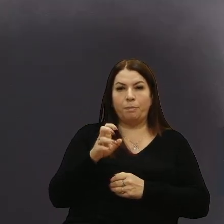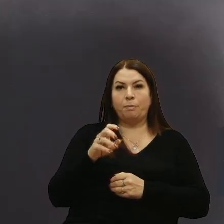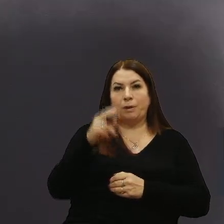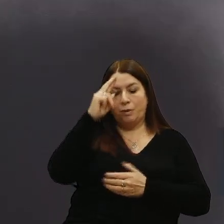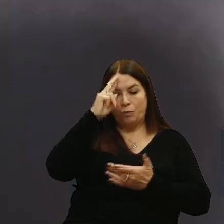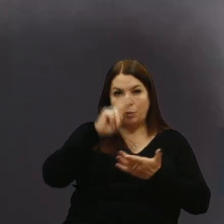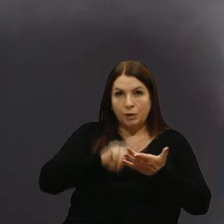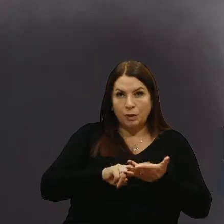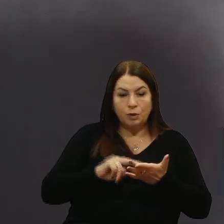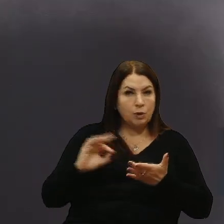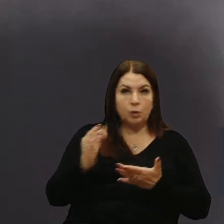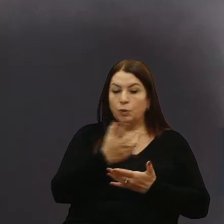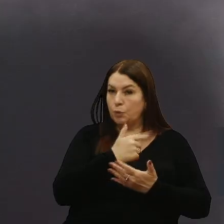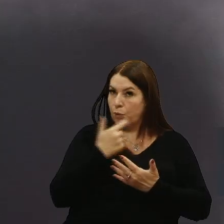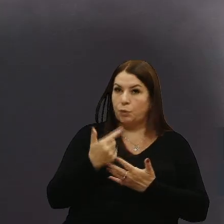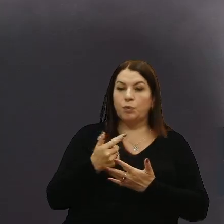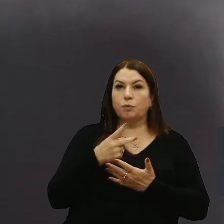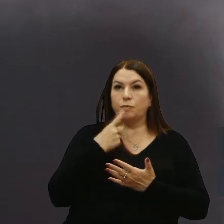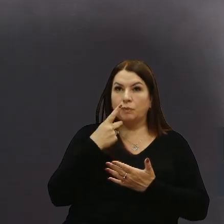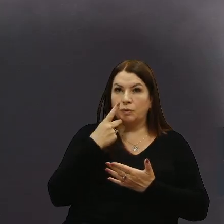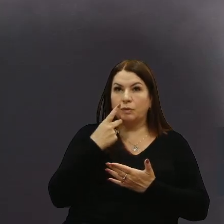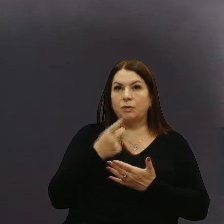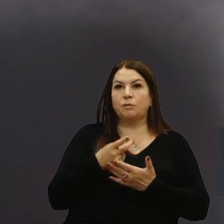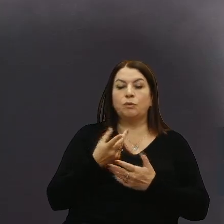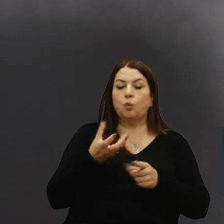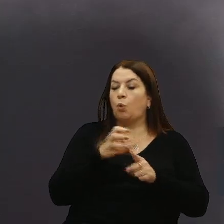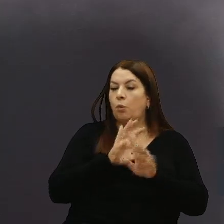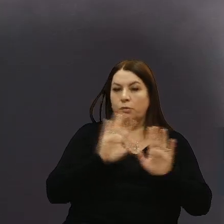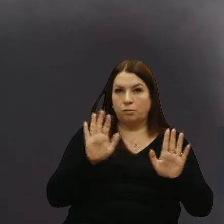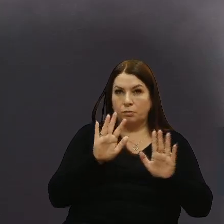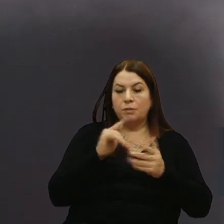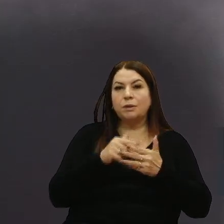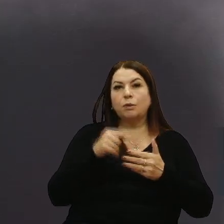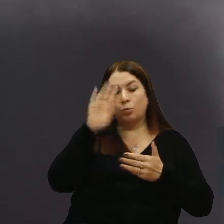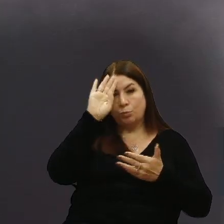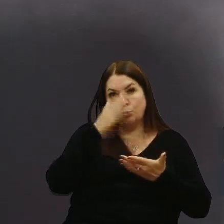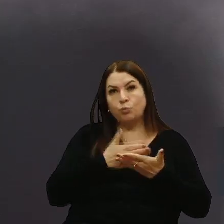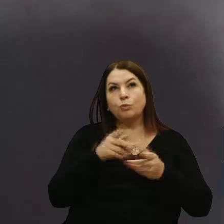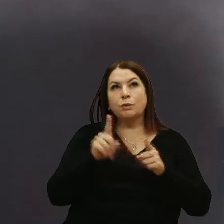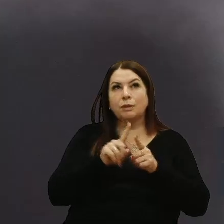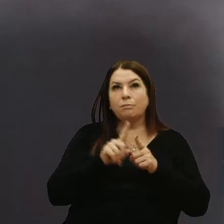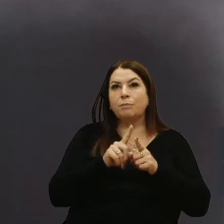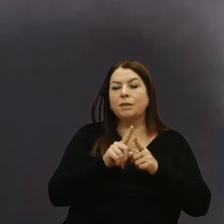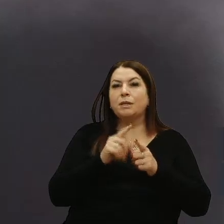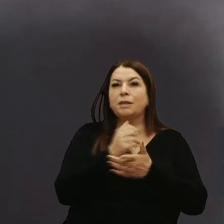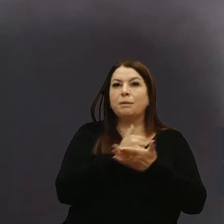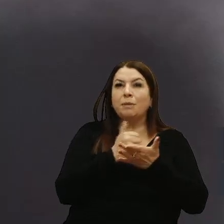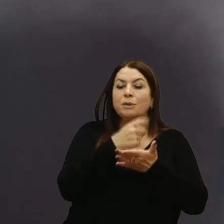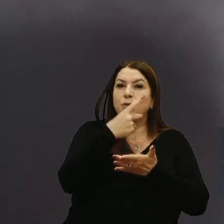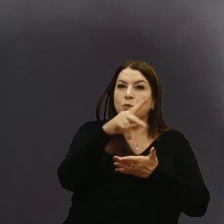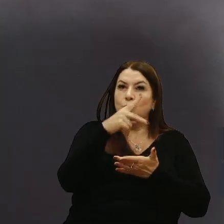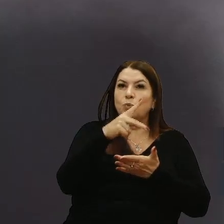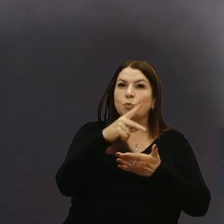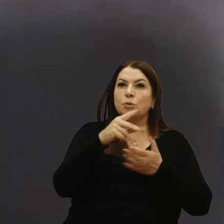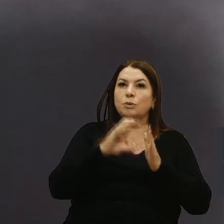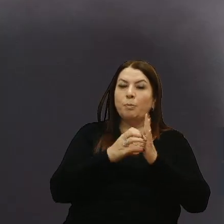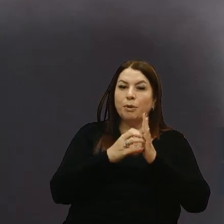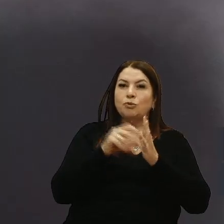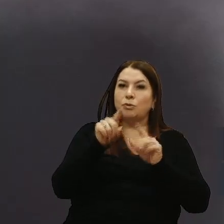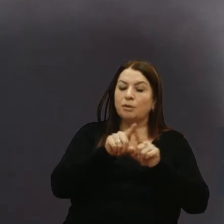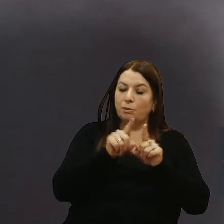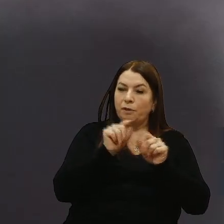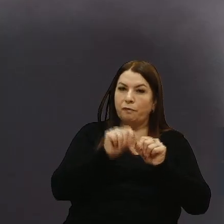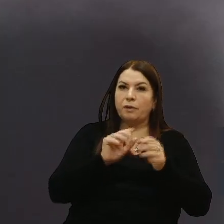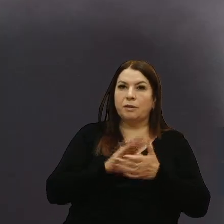Neri, todos disseram que são contra isso. Então, eu acredito que também na base sua, lá do seu partido, você deve ter